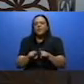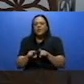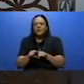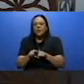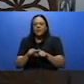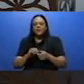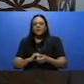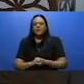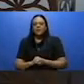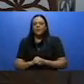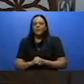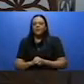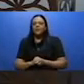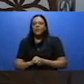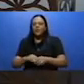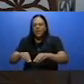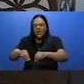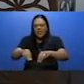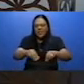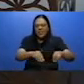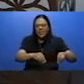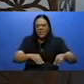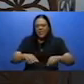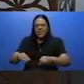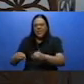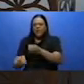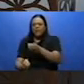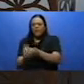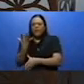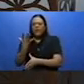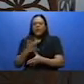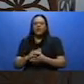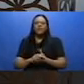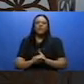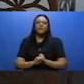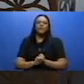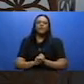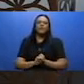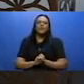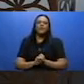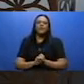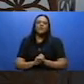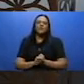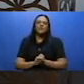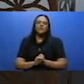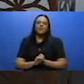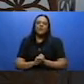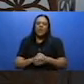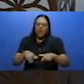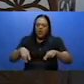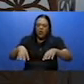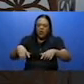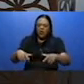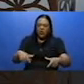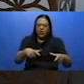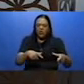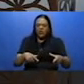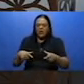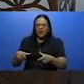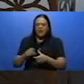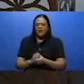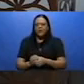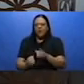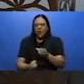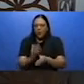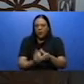fértil. Olha a terra fértil. Por que está pintada assim? Vamos ver o que é a terra fértil. Olha lá, é aquela onde é possível